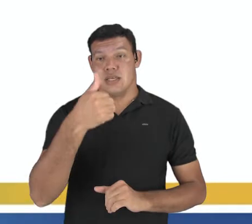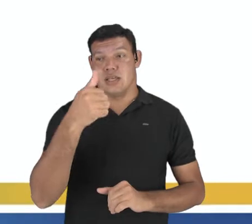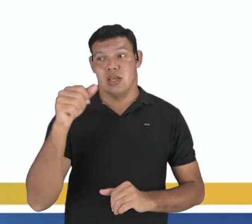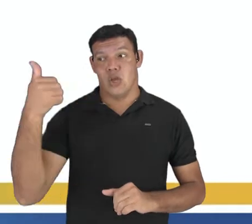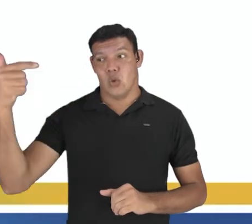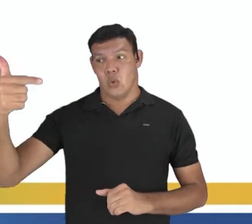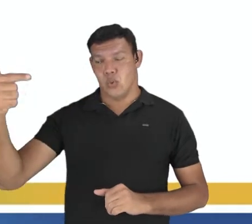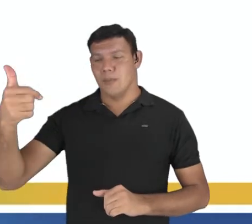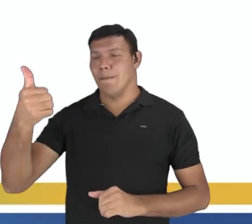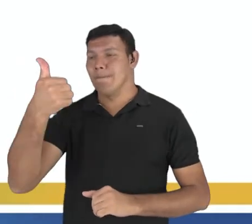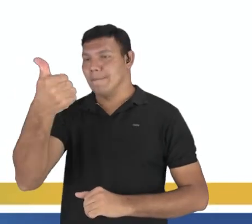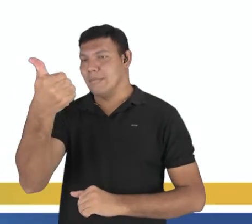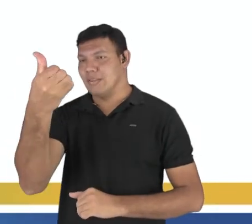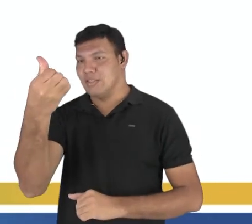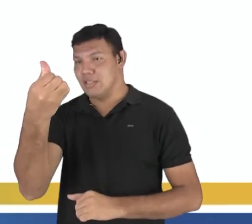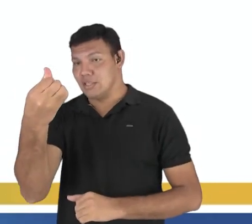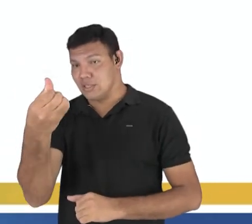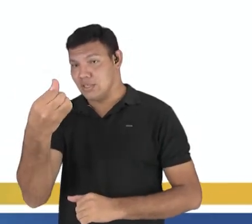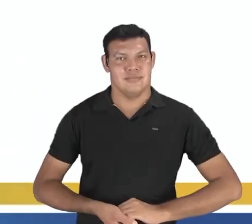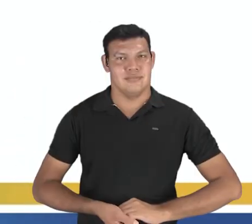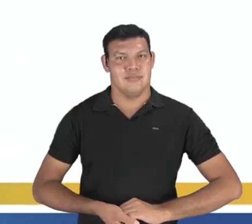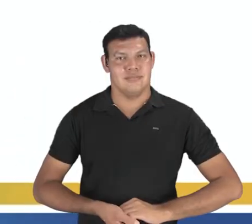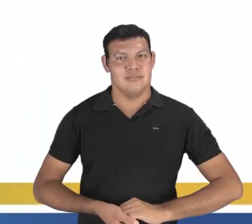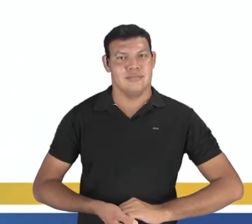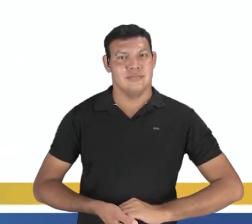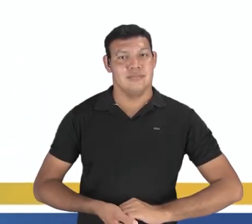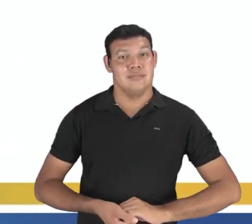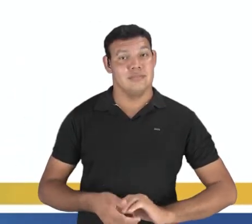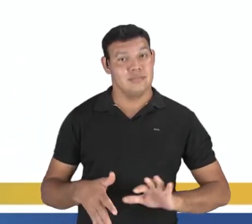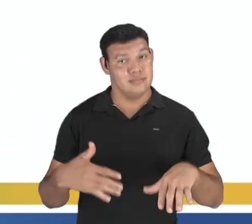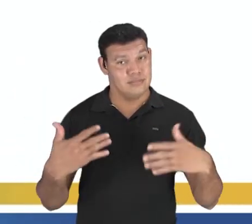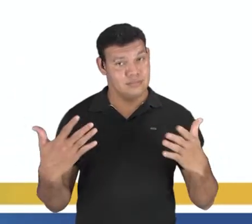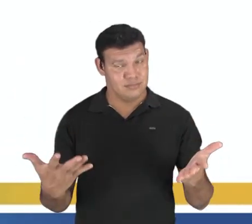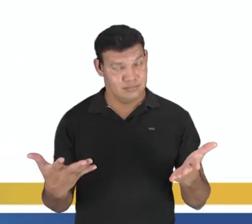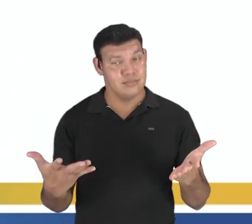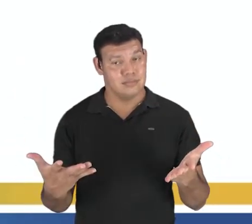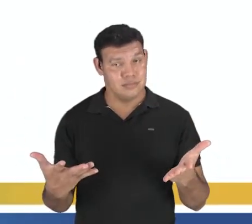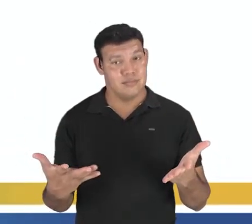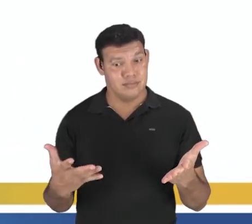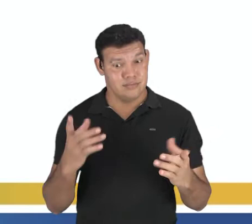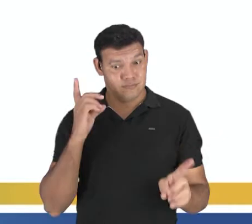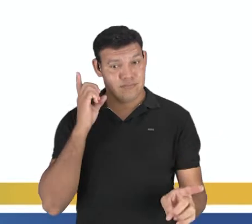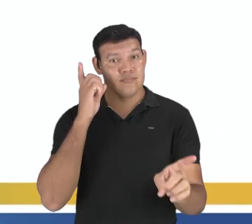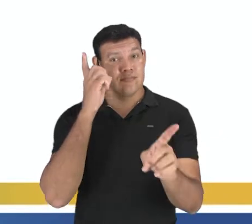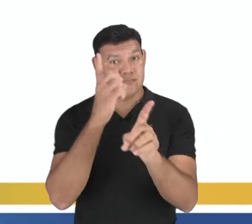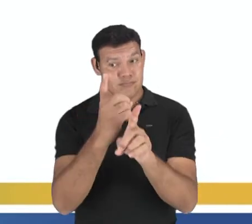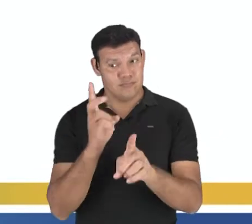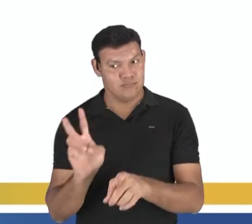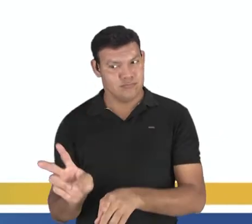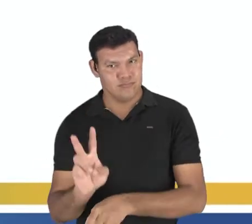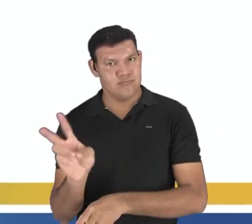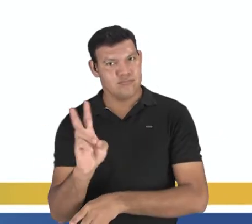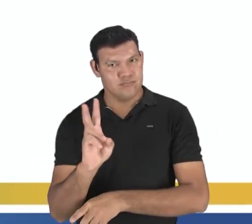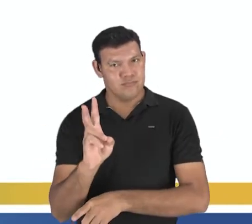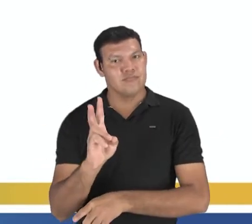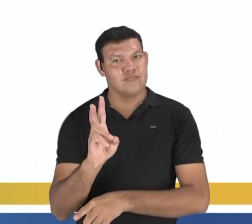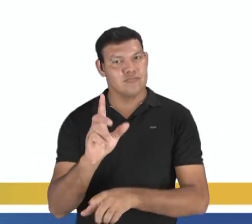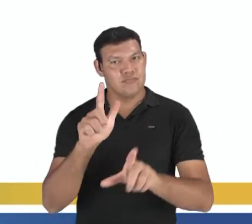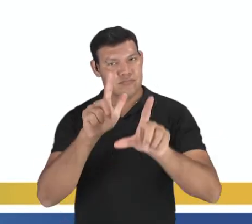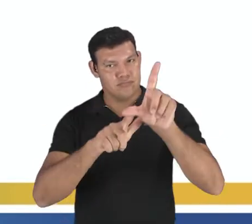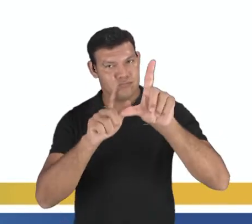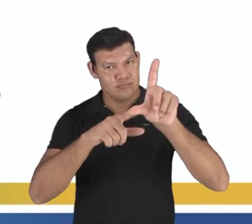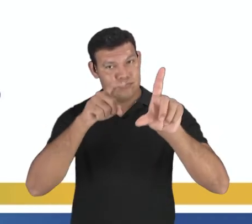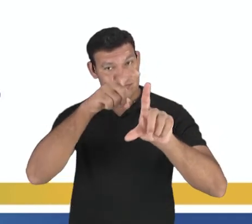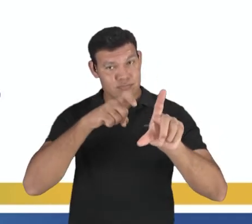160 menos 150 é igual a 10. Então, nesse caso, nós temos o valor para x, que é igual a